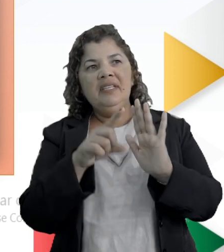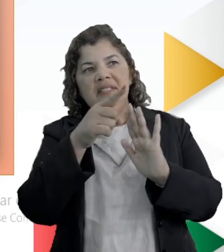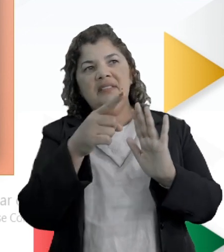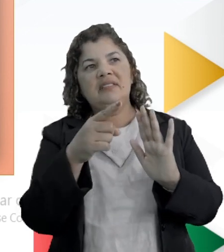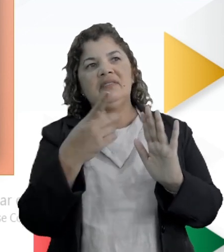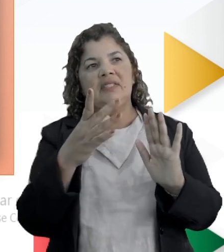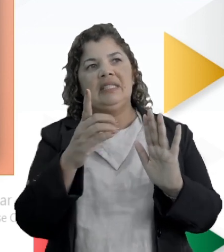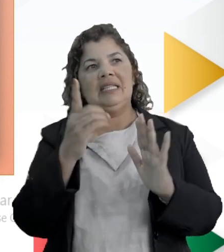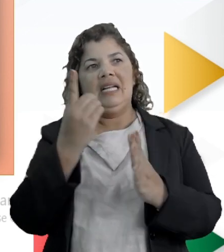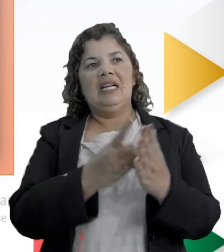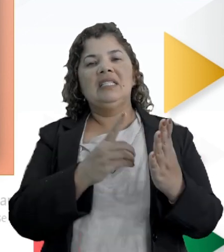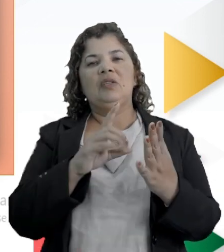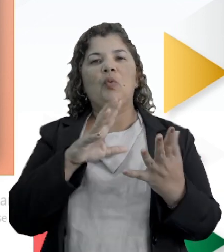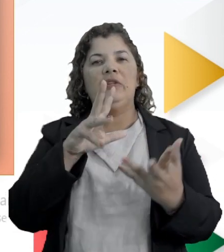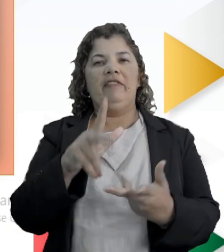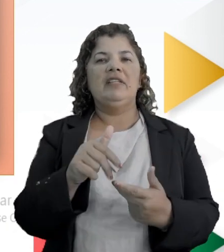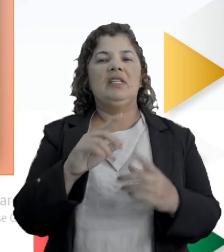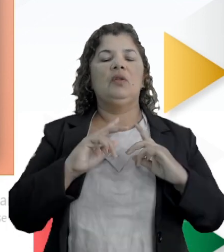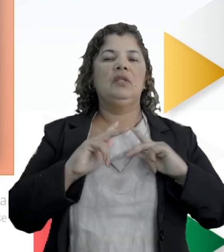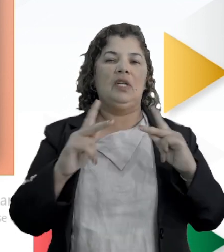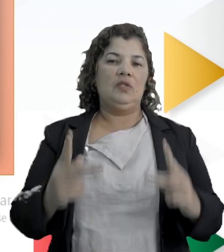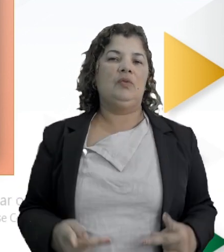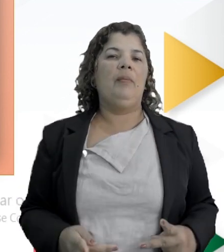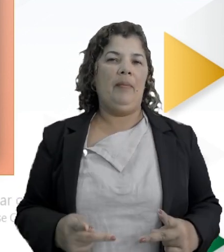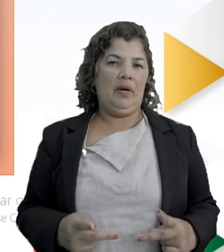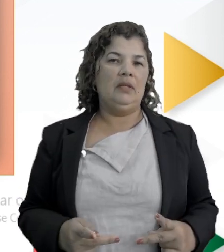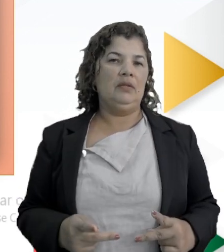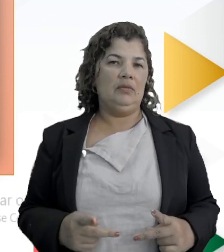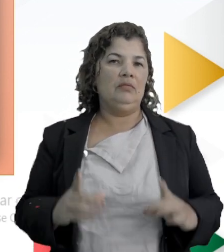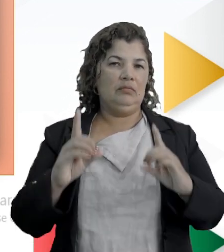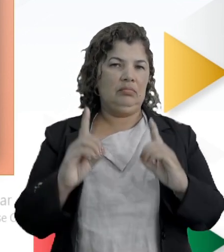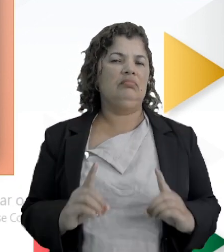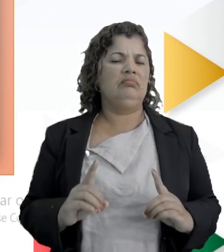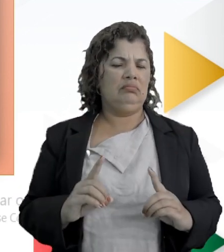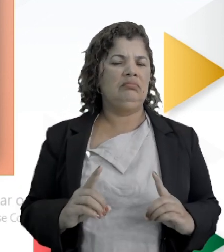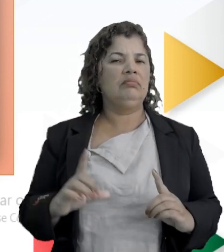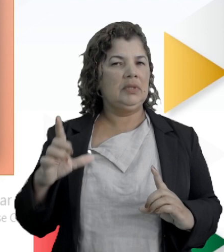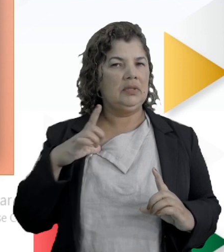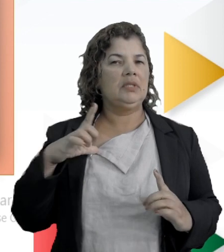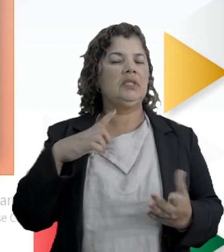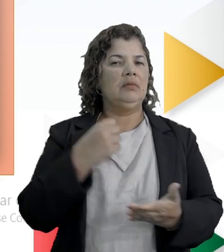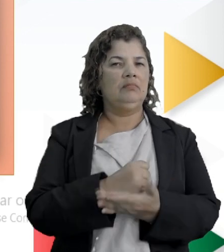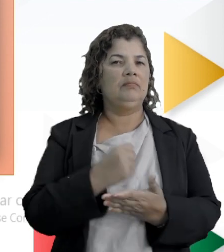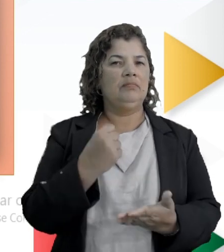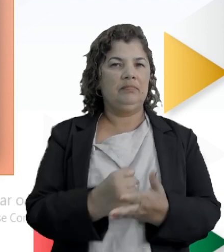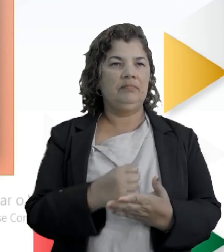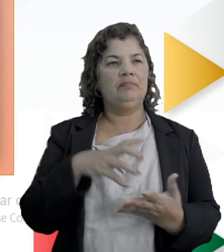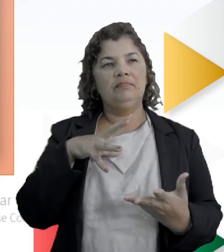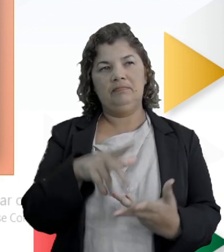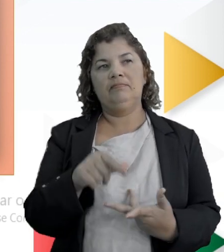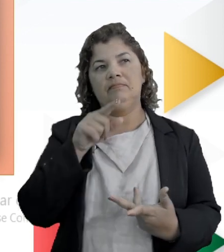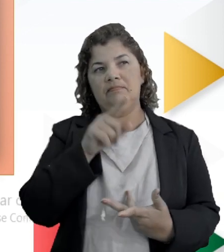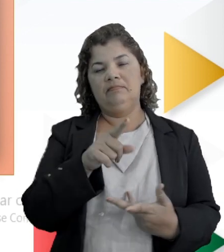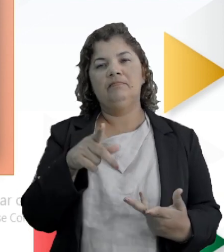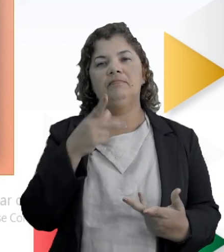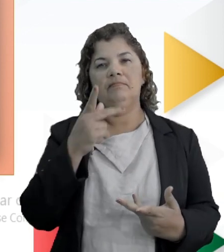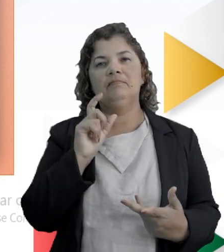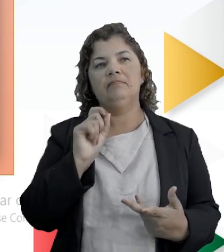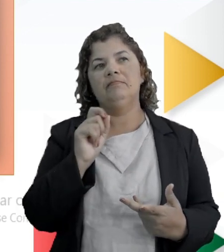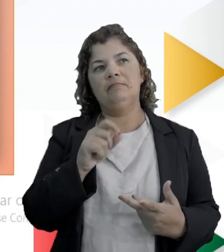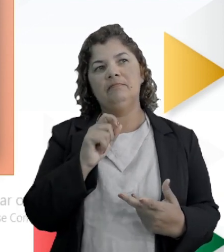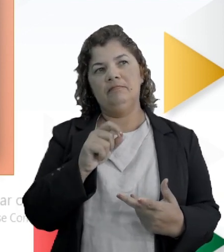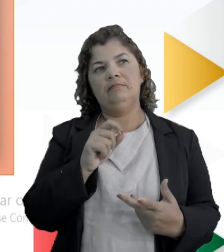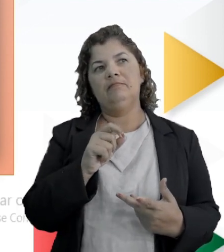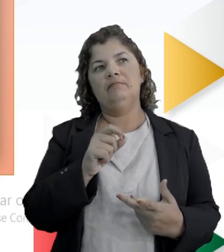Declaração Universal dos Direitos Humanos. Lembrar, estudantes, que existe uma declaração, um documento universal. Olha o que ele diz no